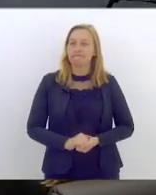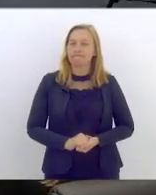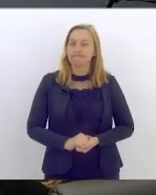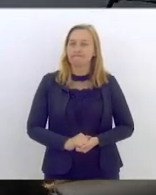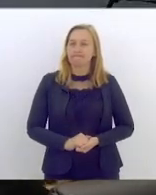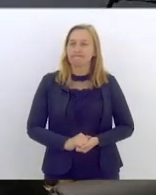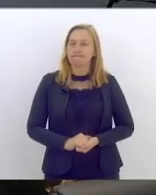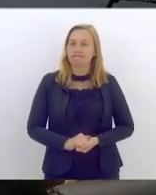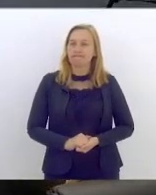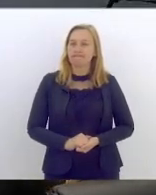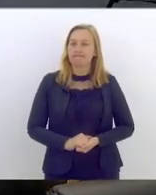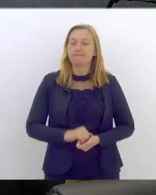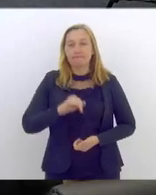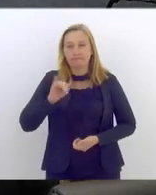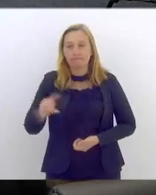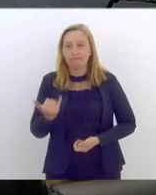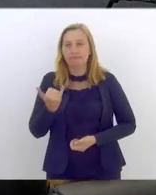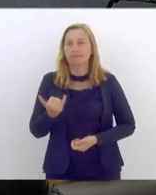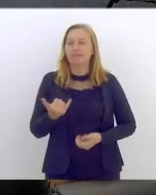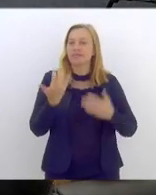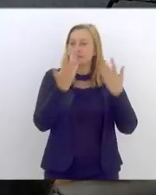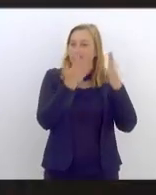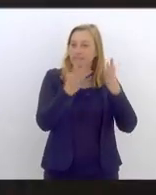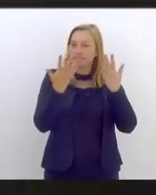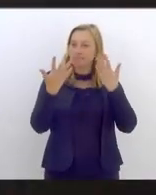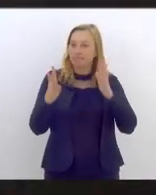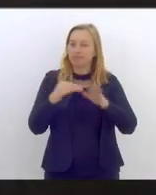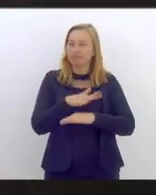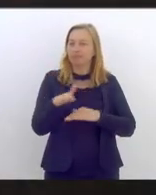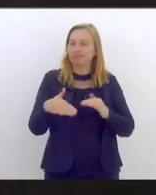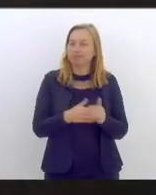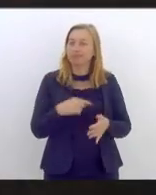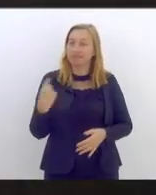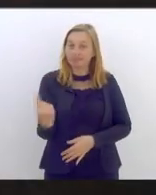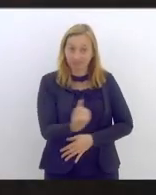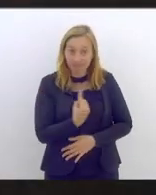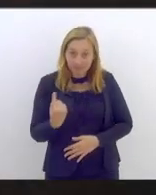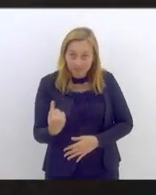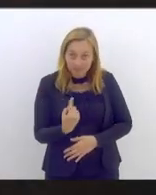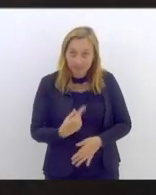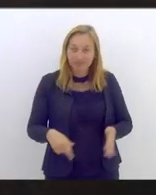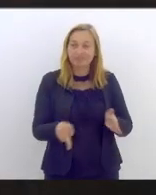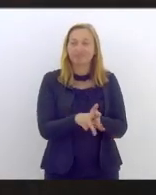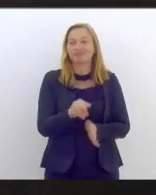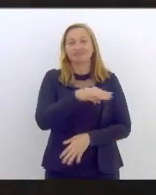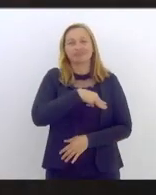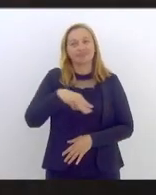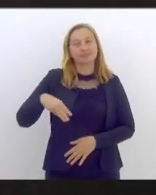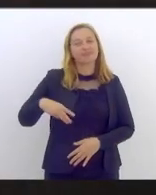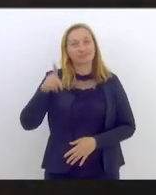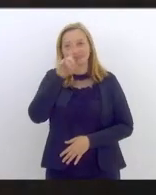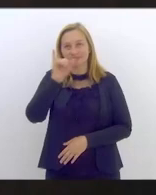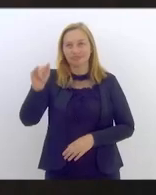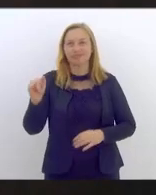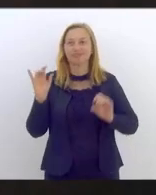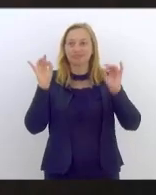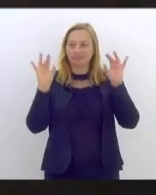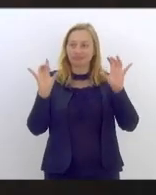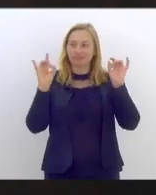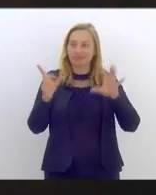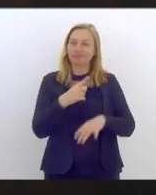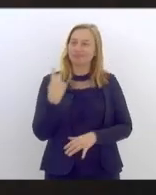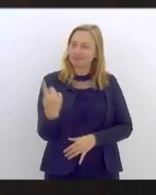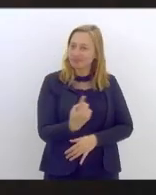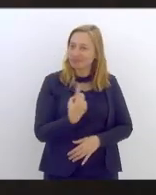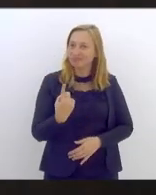aproveitando o ensejo queria Então parabenizar a todos nós membros do Ministério Público essa data tão importante para nós